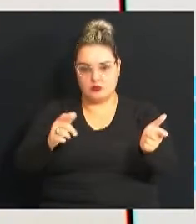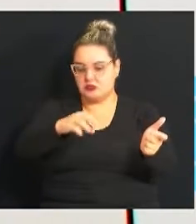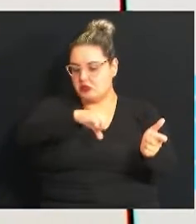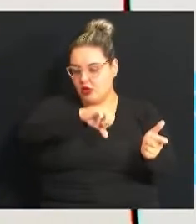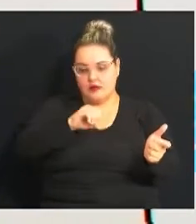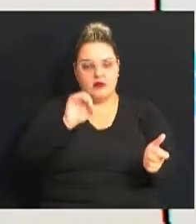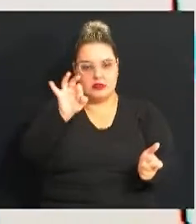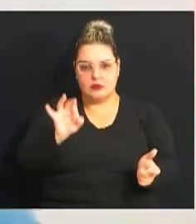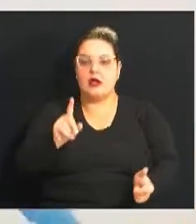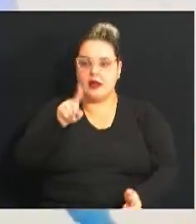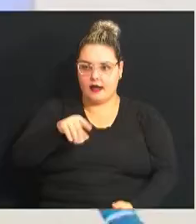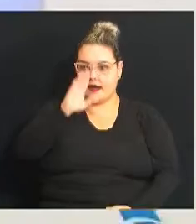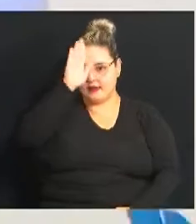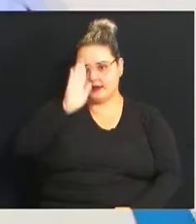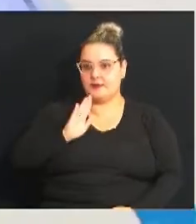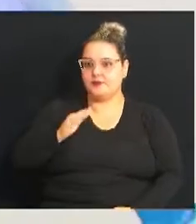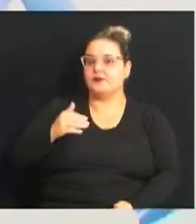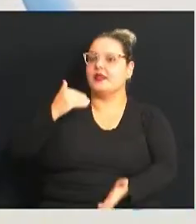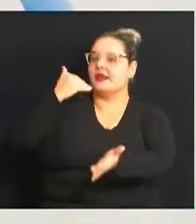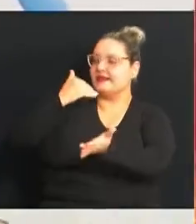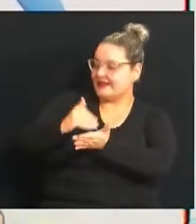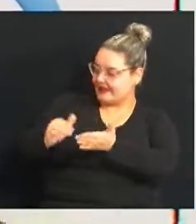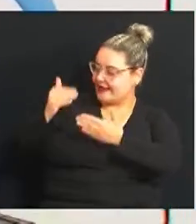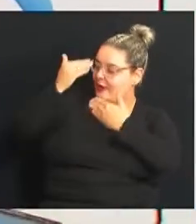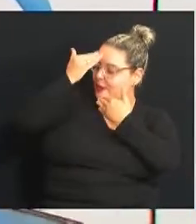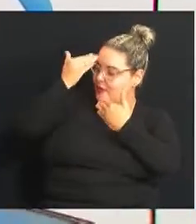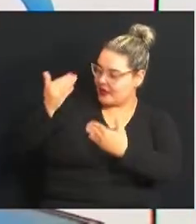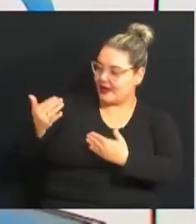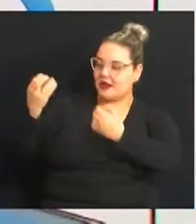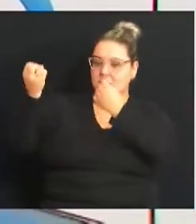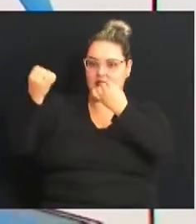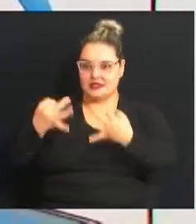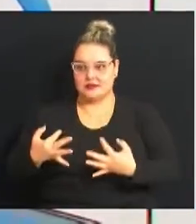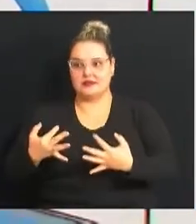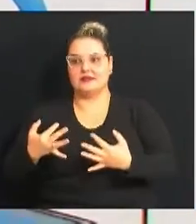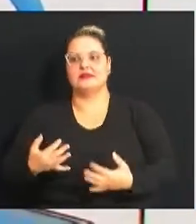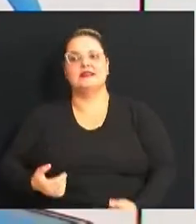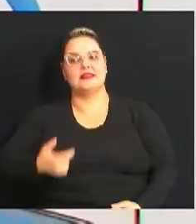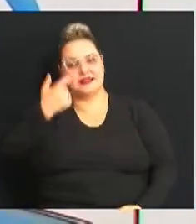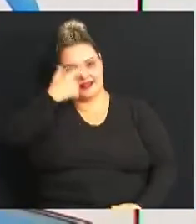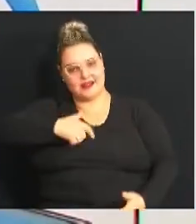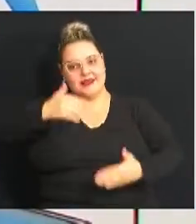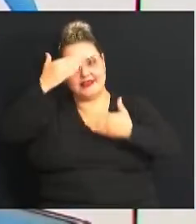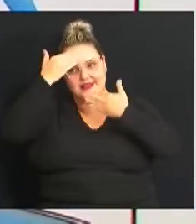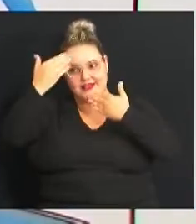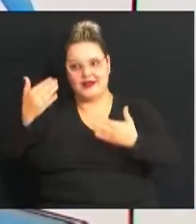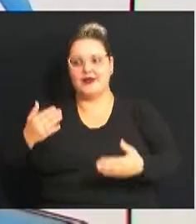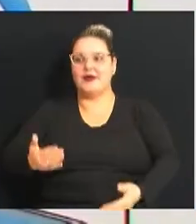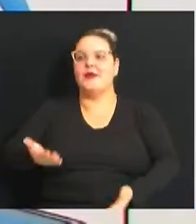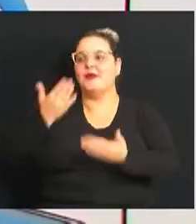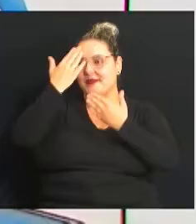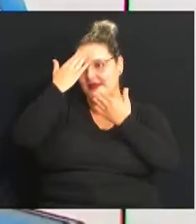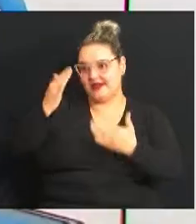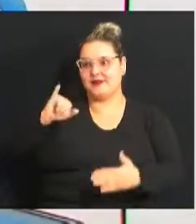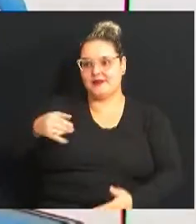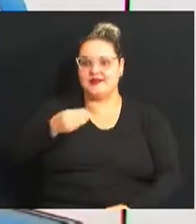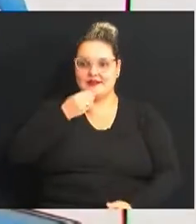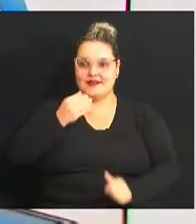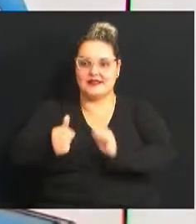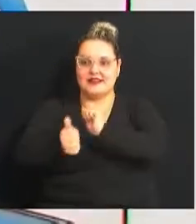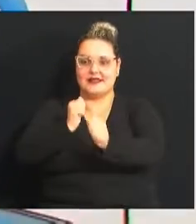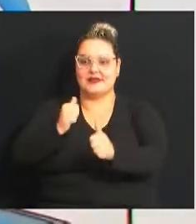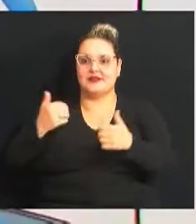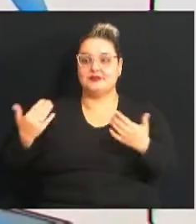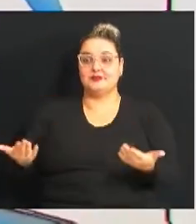90%, é gratuita. Secretário, muito obrigado pelas explicações. Eu agradeço e obrigado pela oportunidade do esportes.